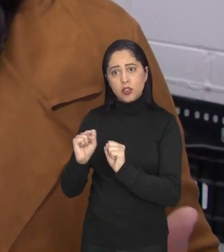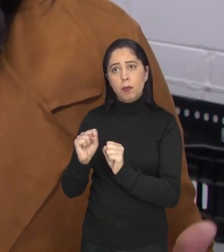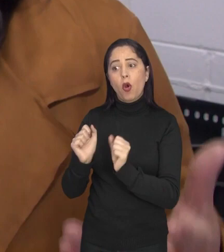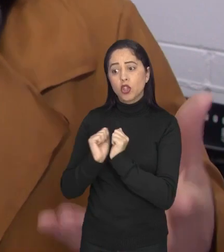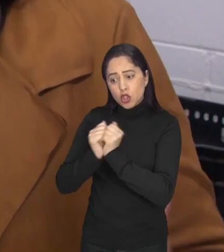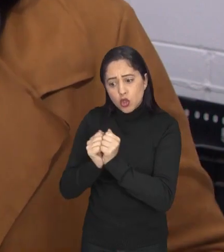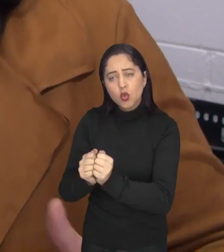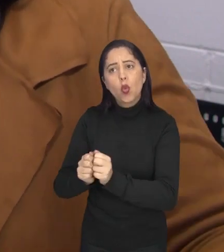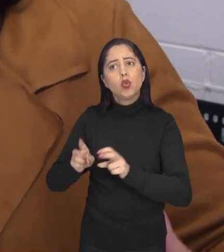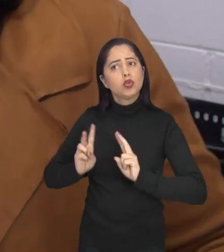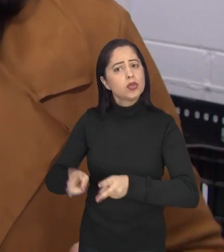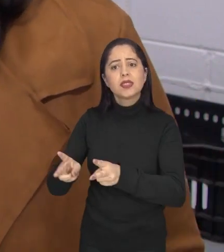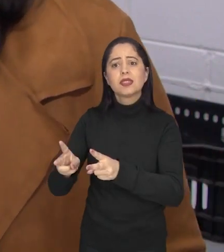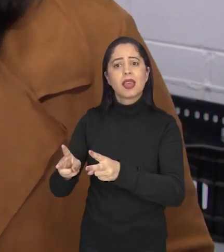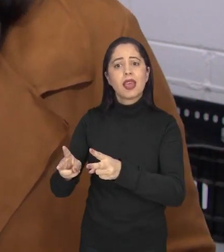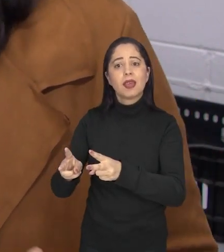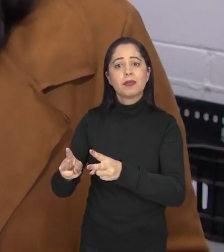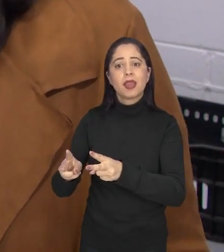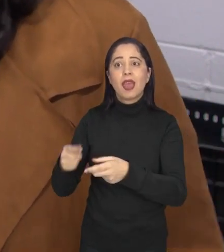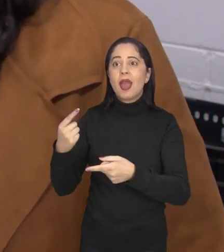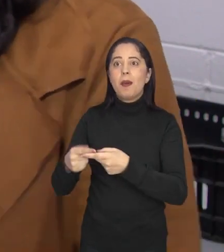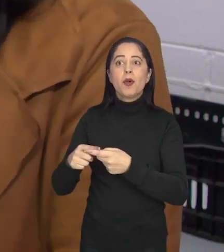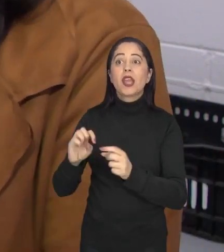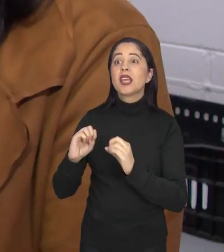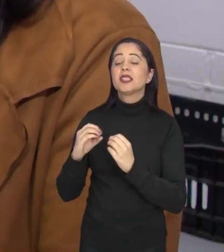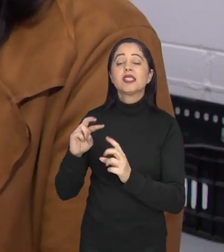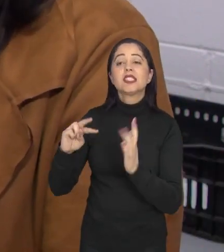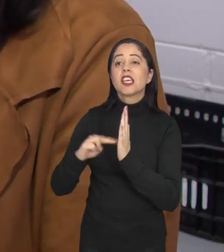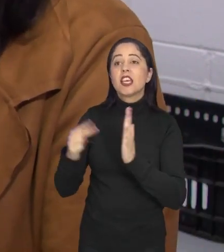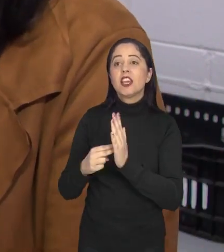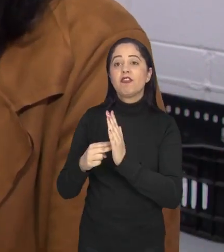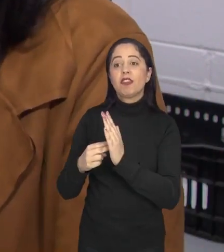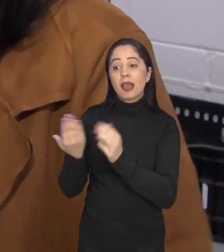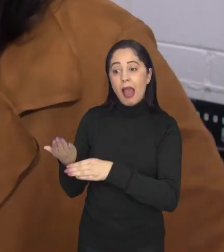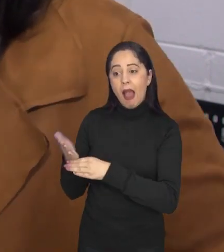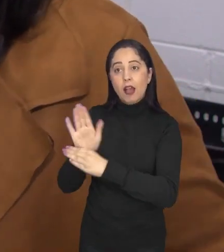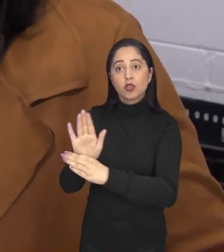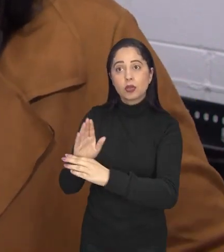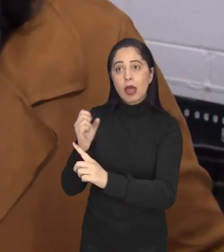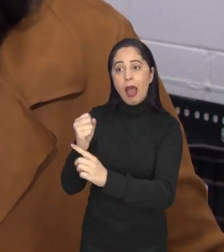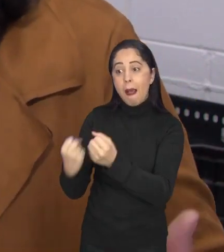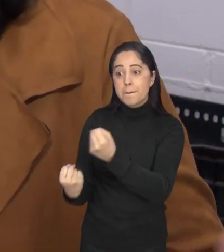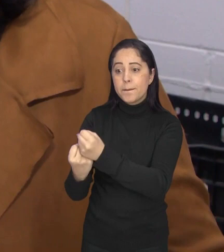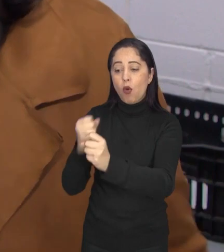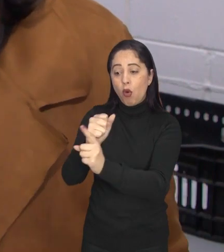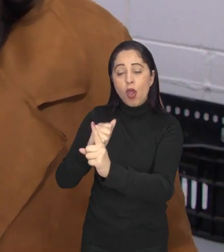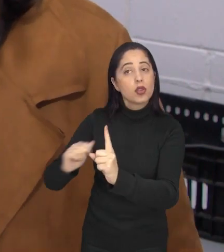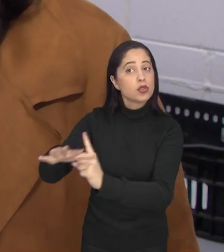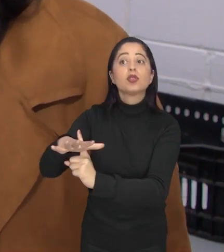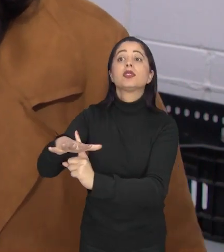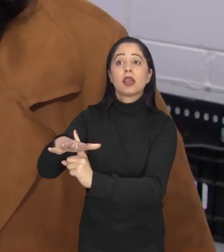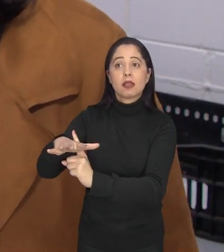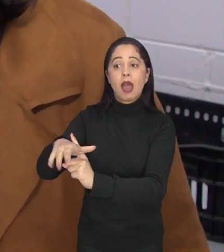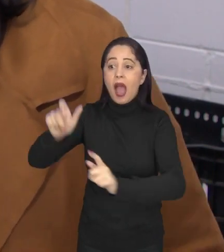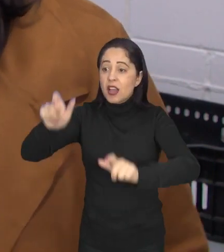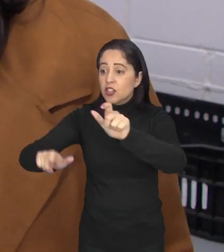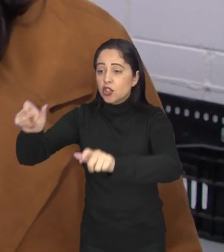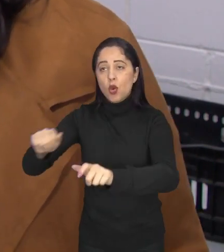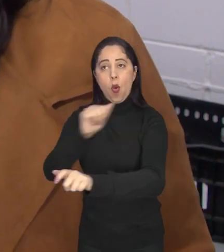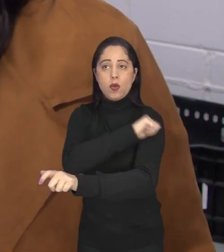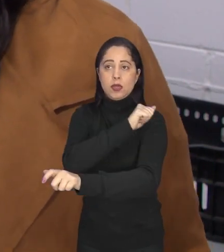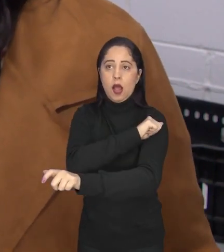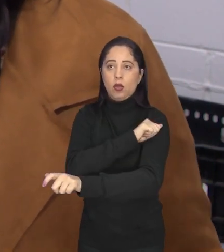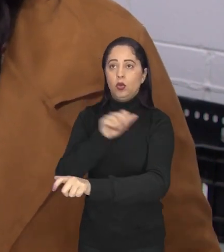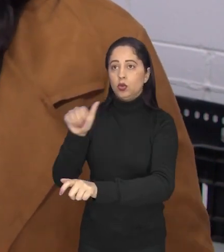incentivar, pode estar junto, todos os vereadores, porque é algo para a sociedade, né? São as crianças e adolescentes que são atendidos aqui na